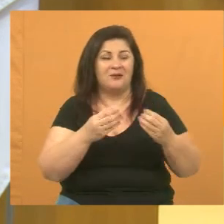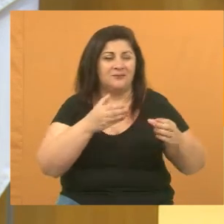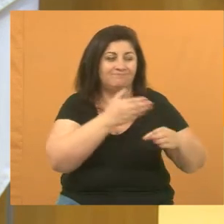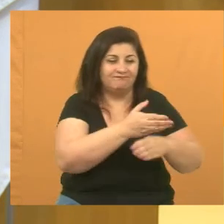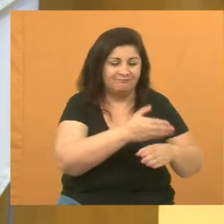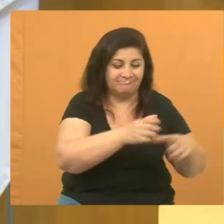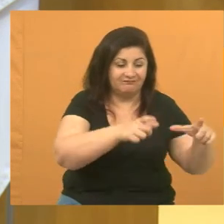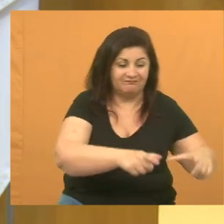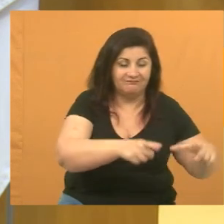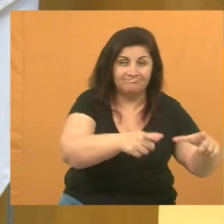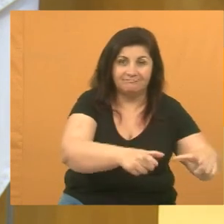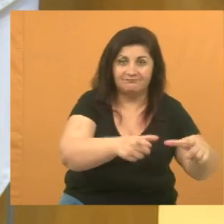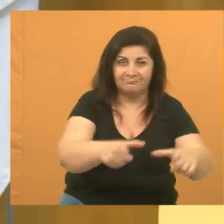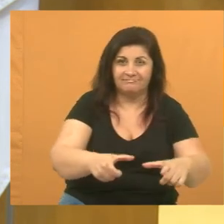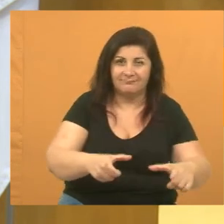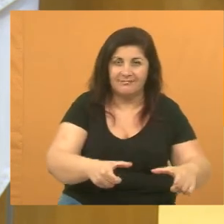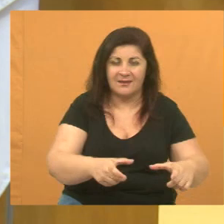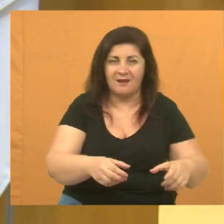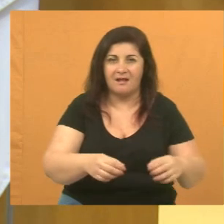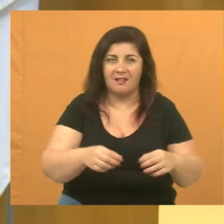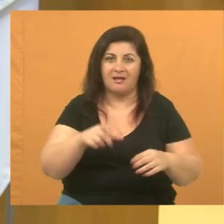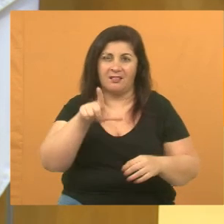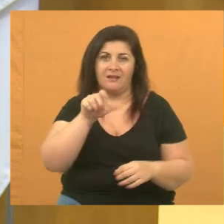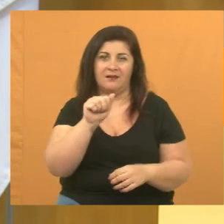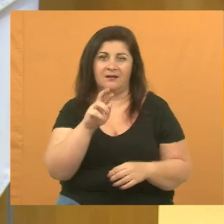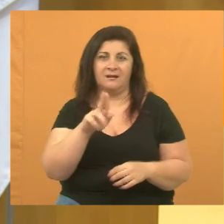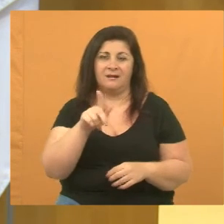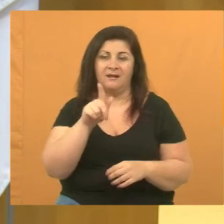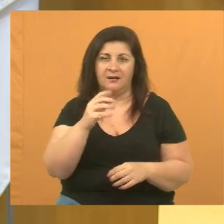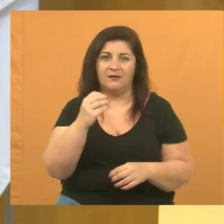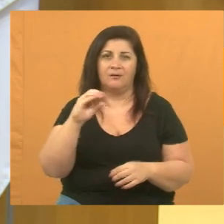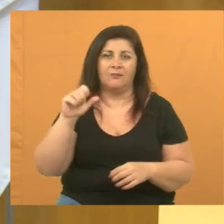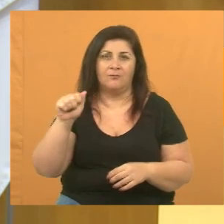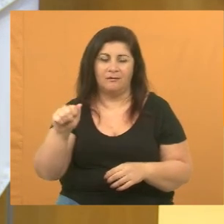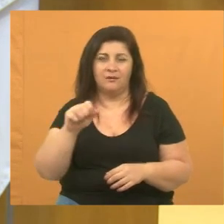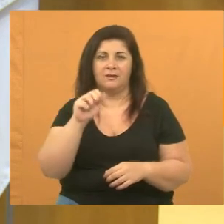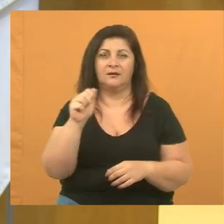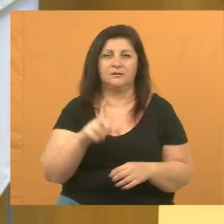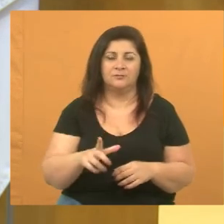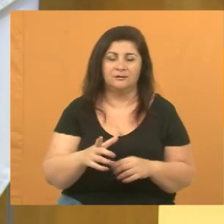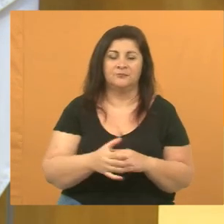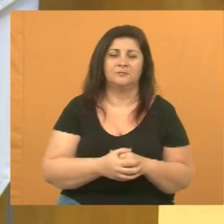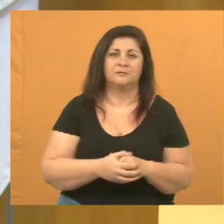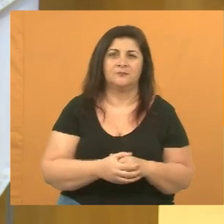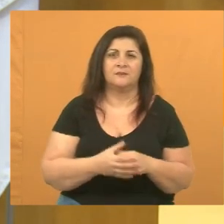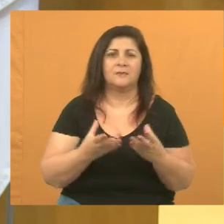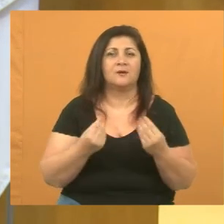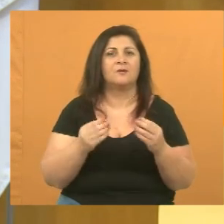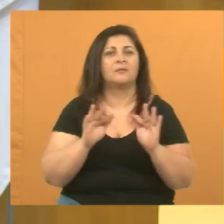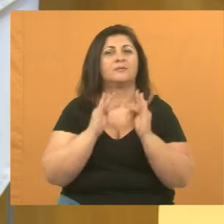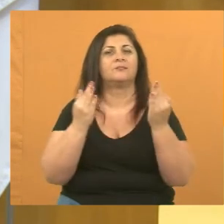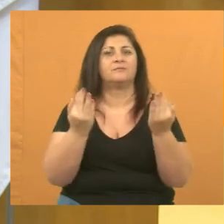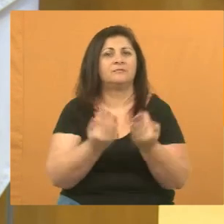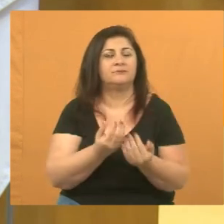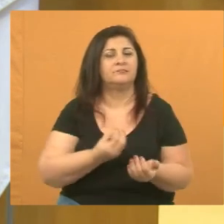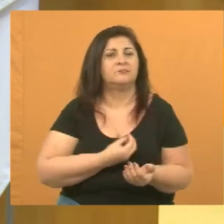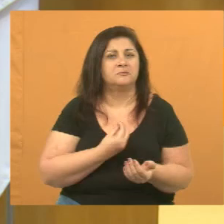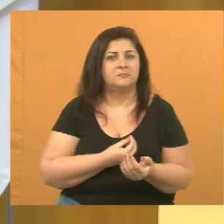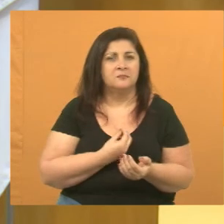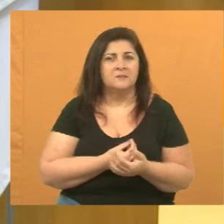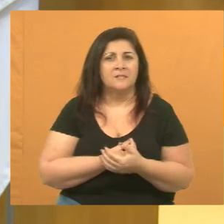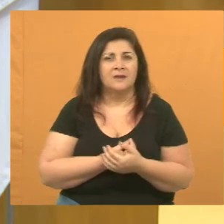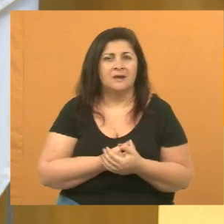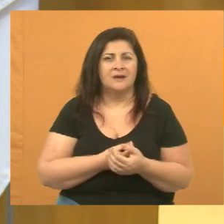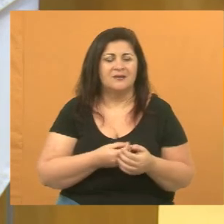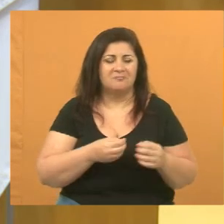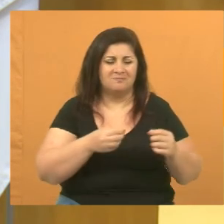ocupações, no Lagoa Azul 2, várias famílias que moram ali em